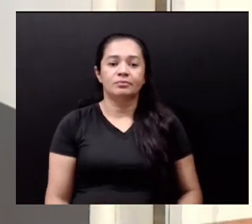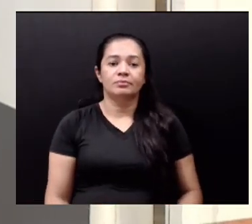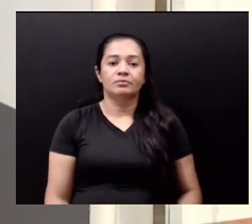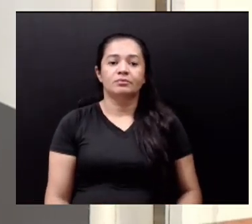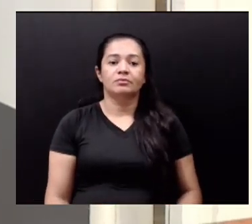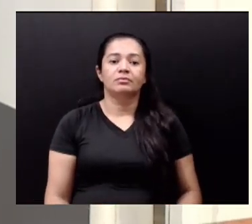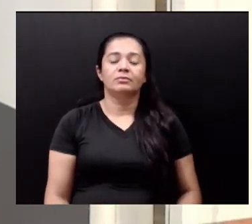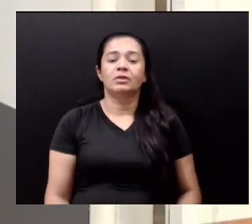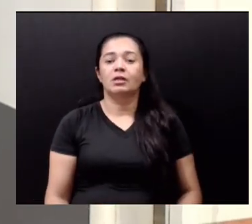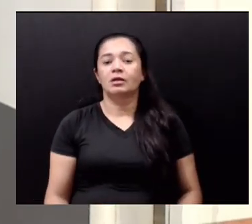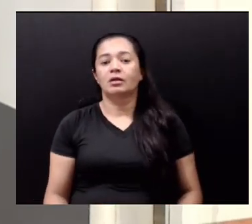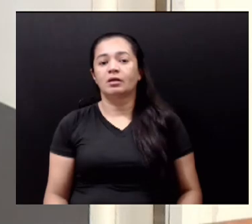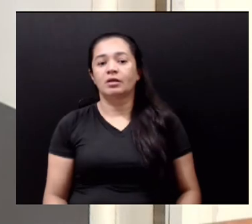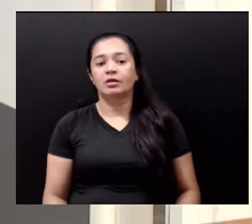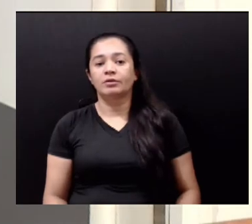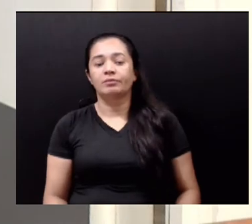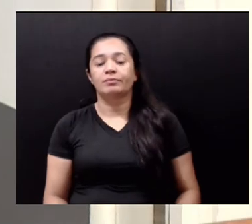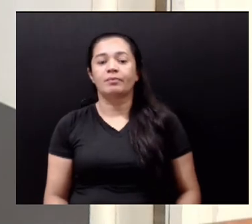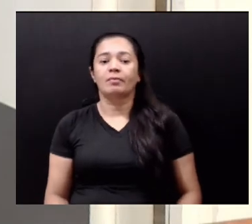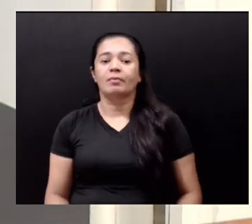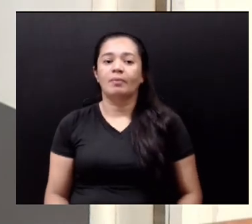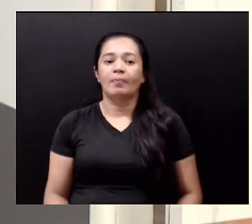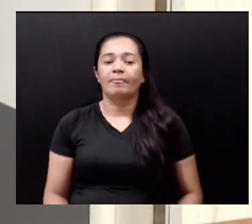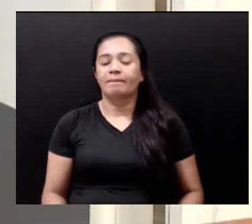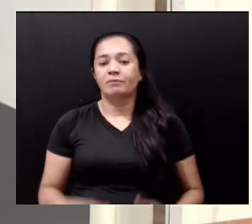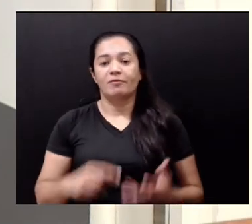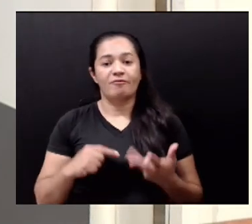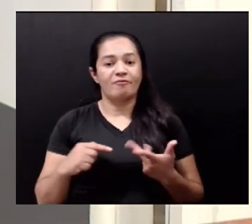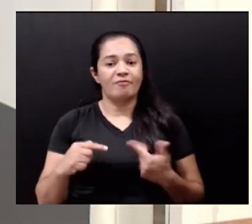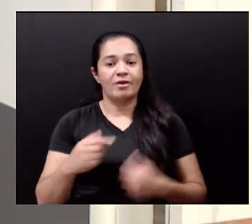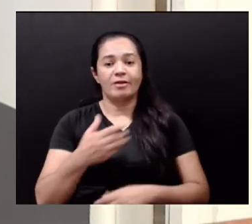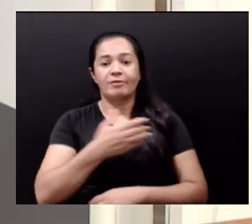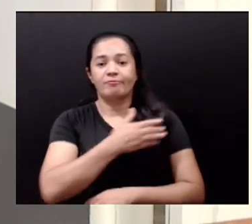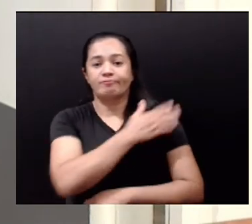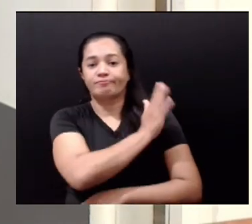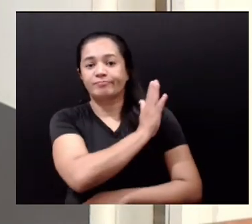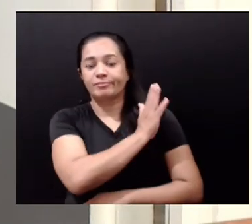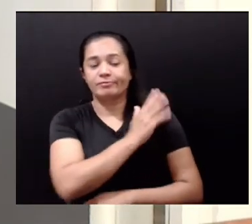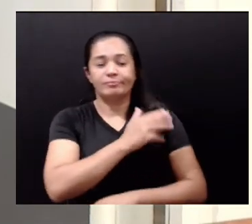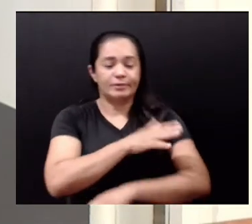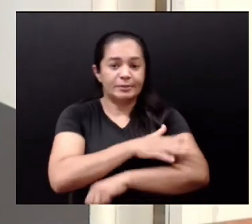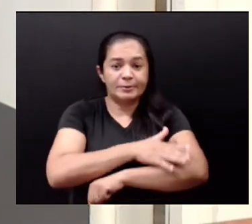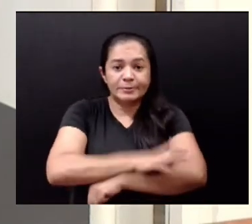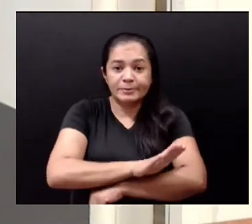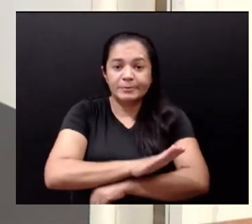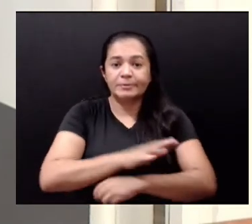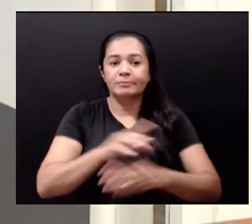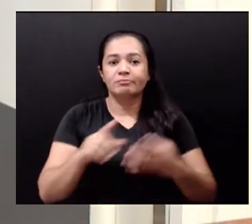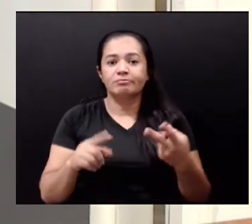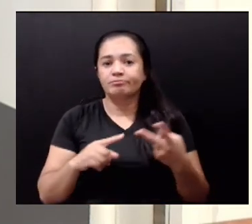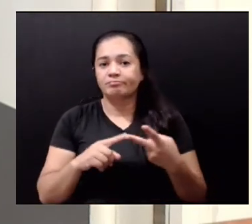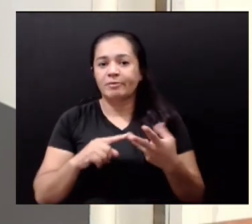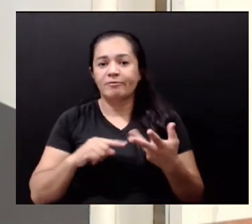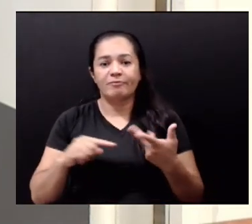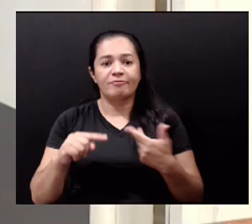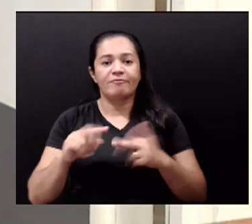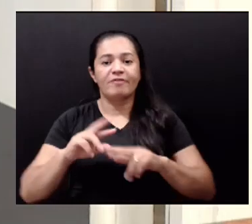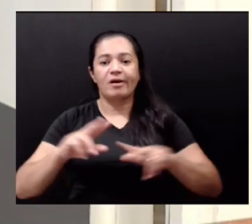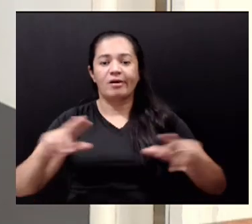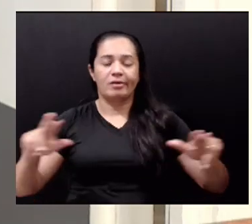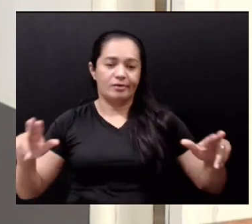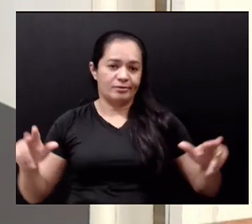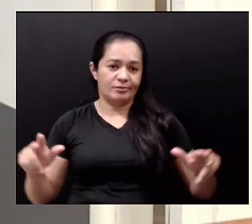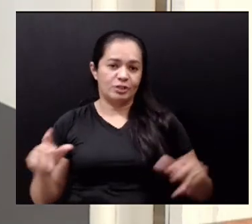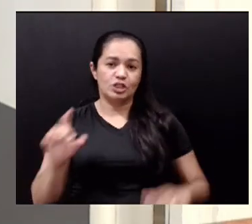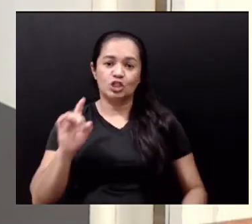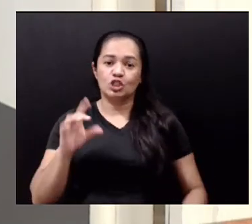social, né, do classismo, enfim, do racismo e de várias outras. Então, acho que não dá para ser um discurso